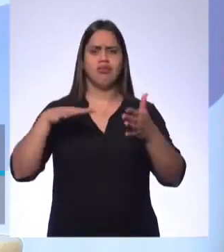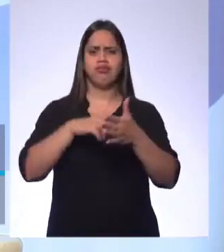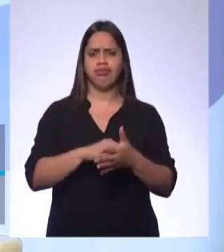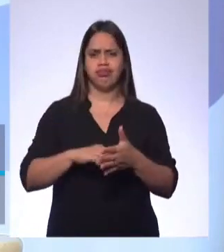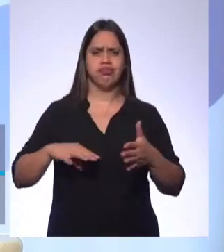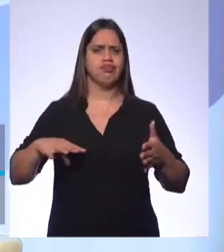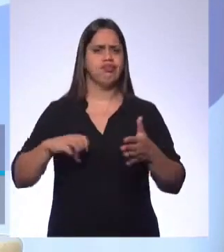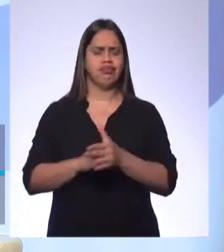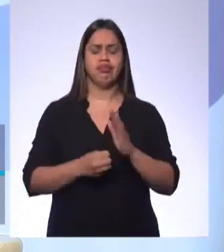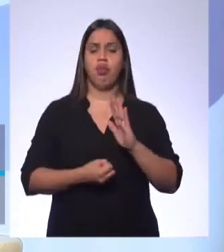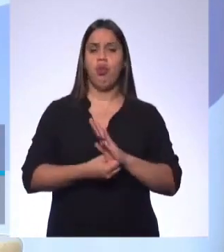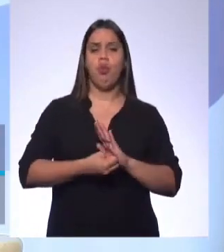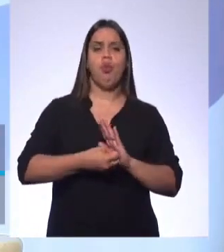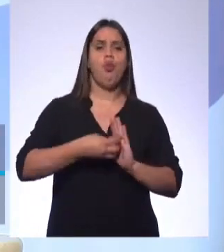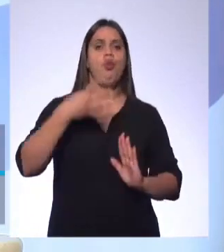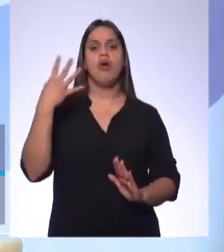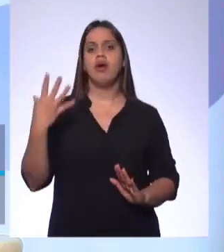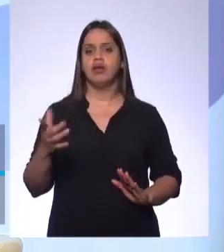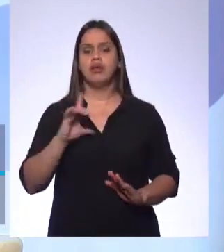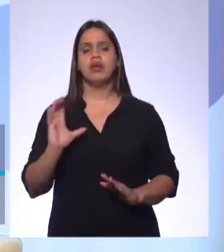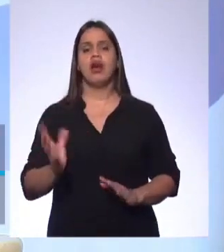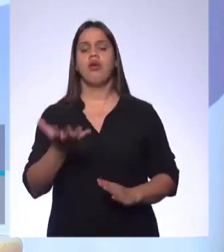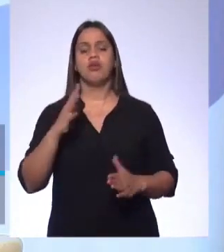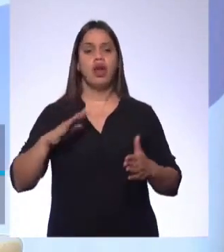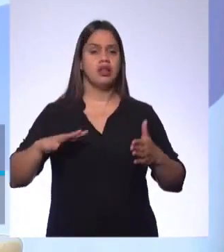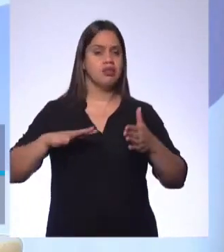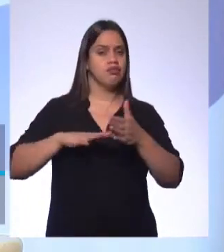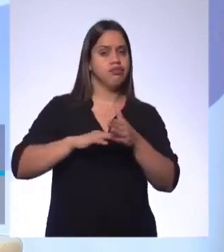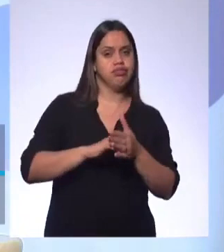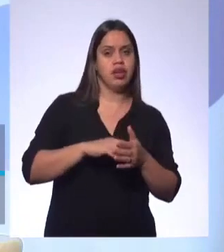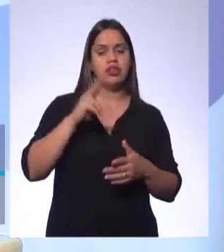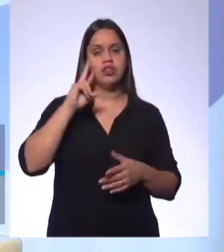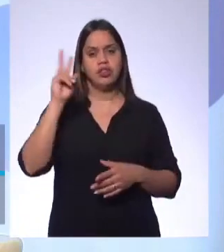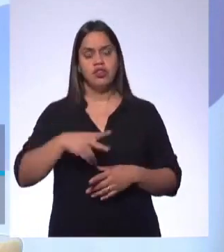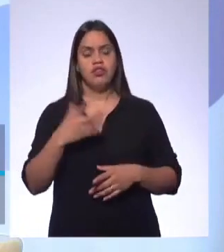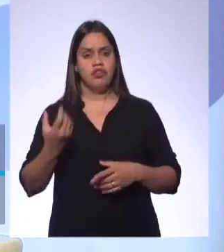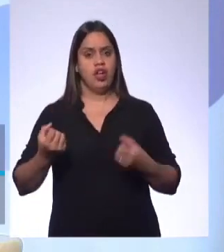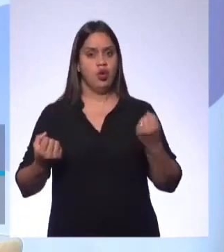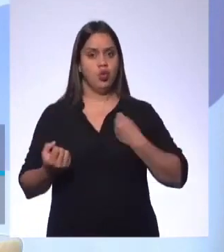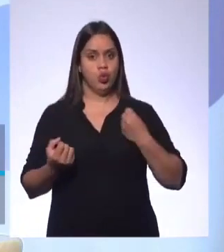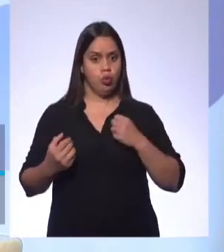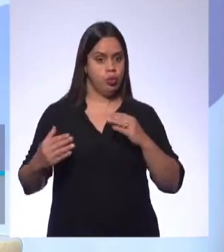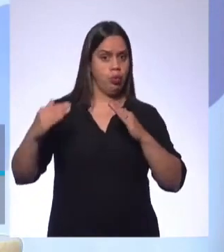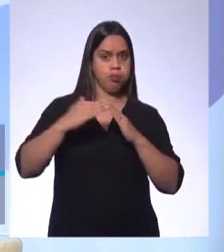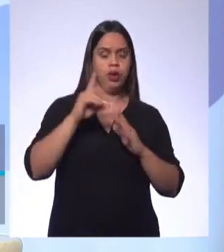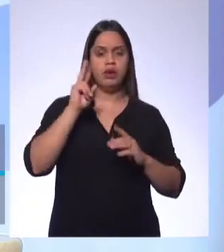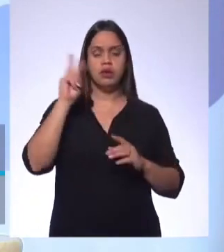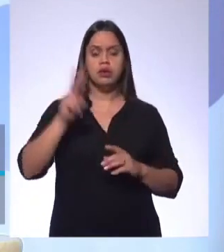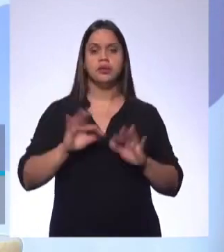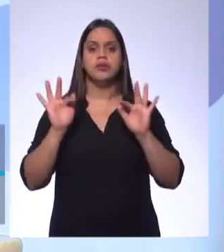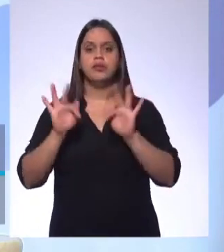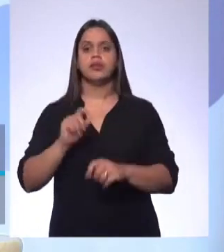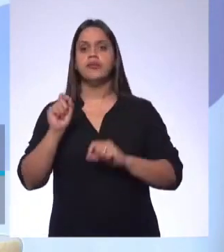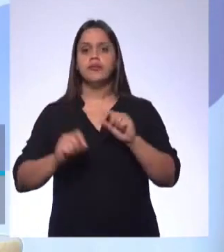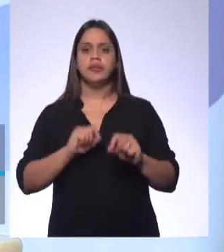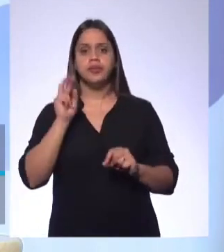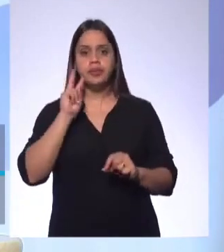acontecem, qual é a quantidade, né, de acidentes. Então, quando a gente pega o número bruto, a gente vê que, no fim das